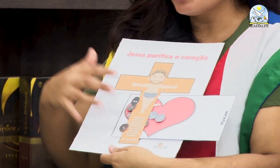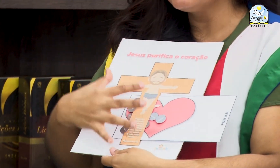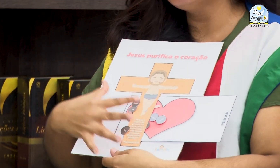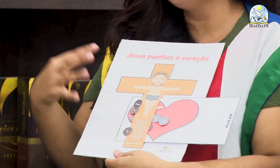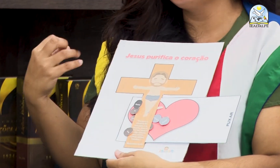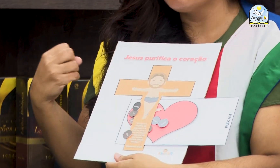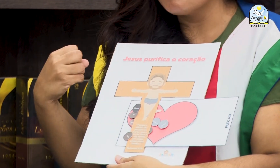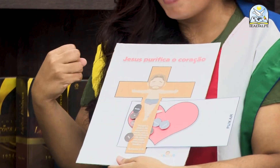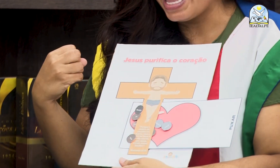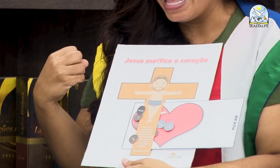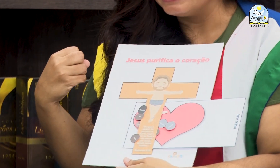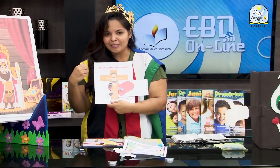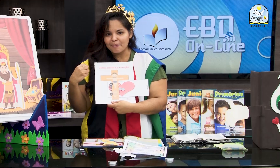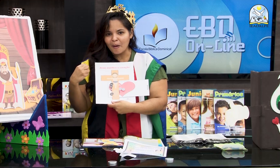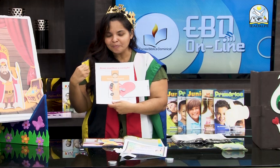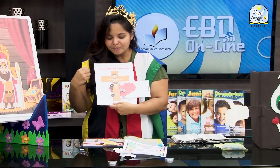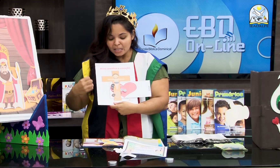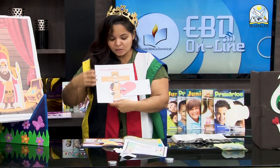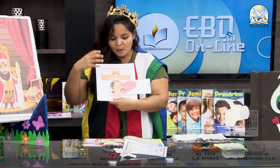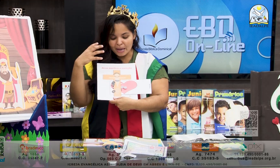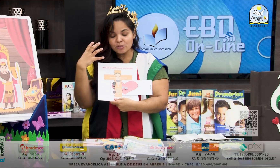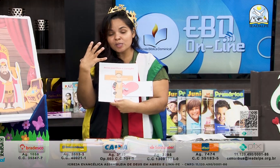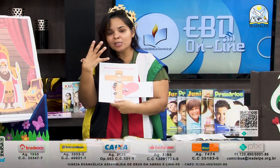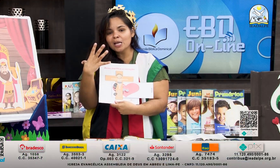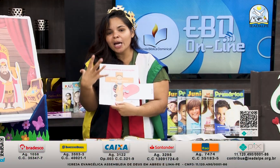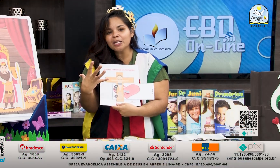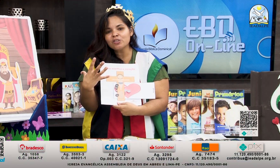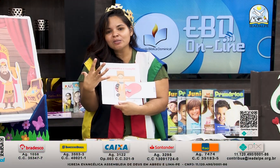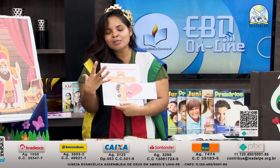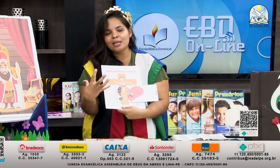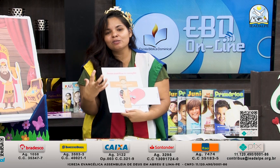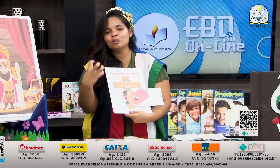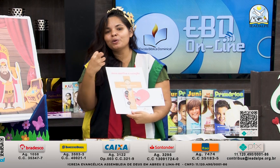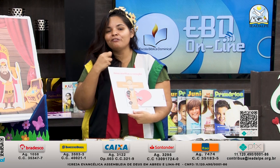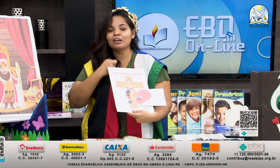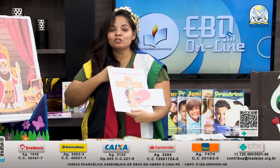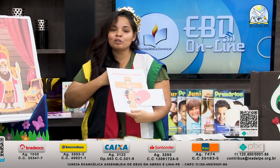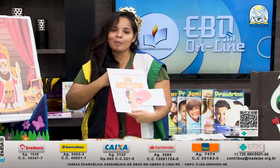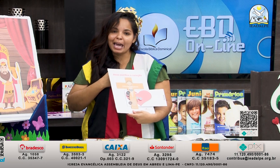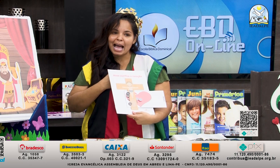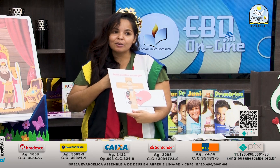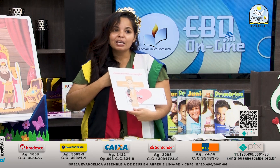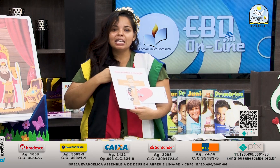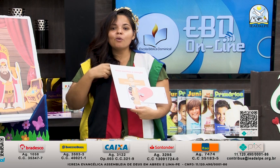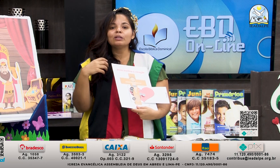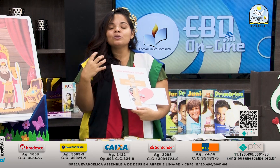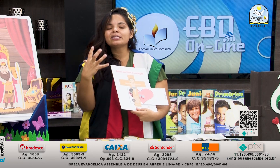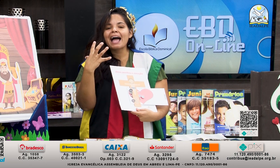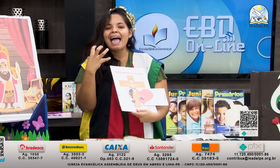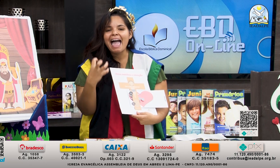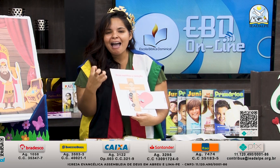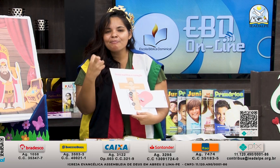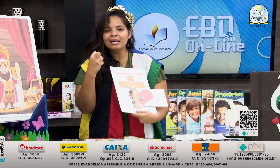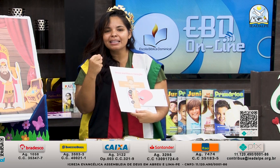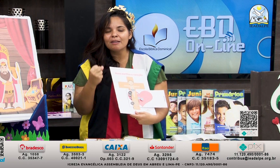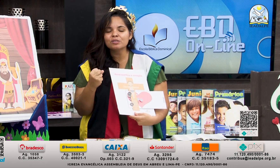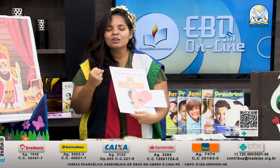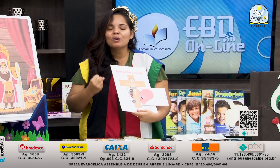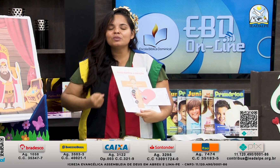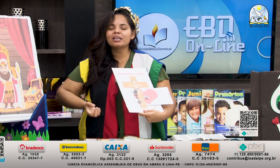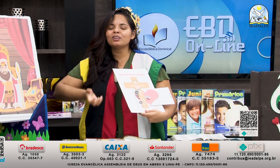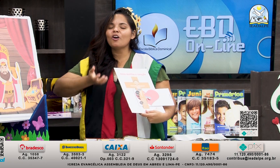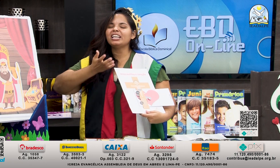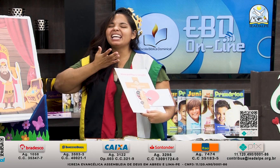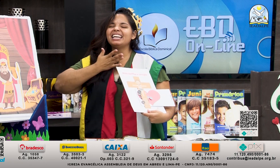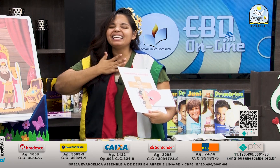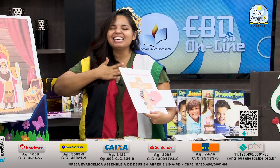certo? O coraçãozinho de todo pecado, tá bom? Somente o sangue de Jesus Cristo nos purifica de todo pecado. E quando nos arrependemos,